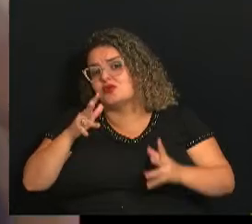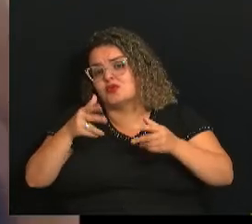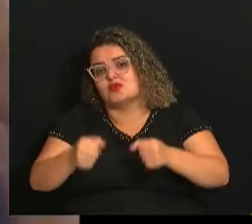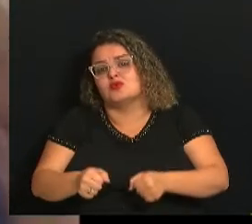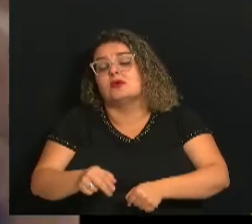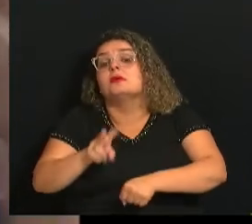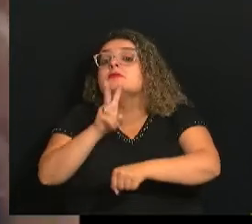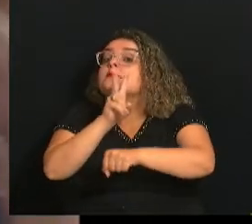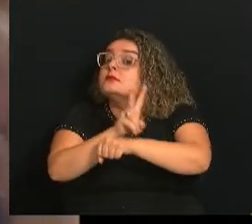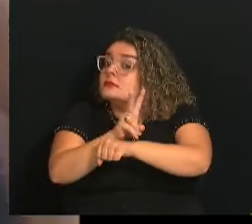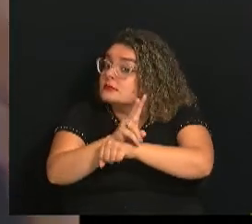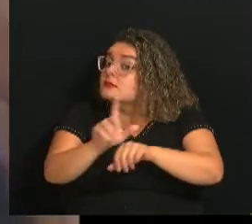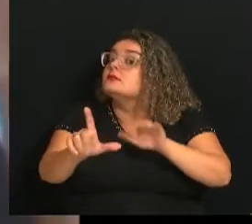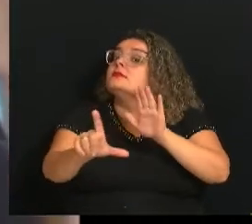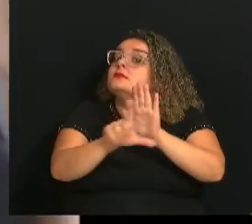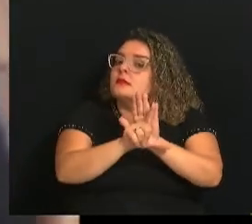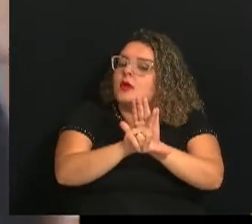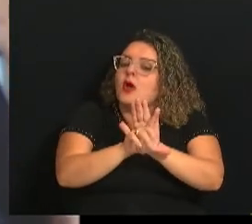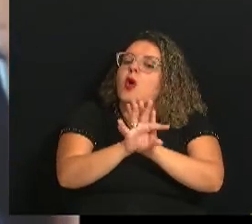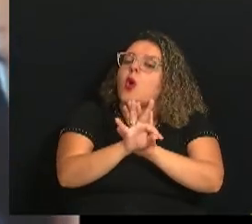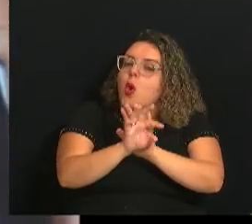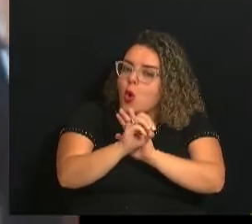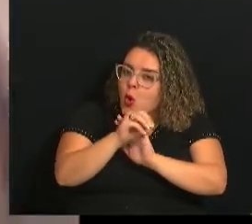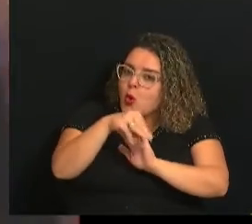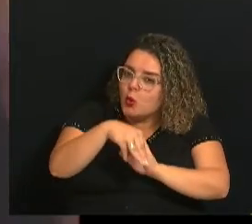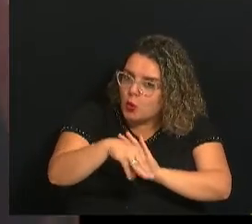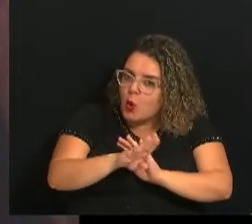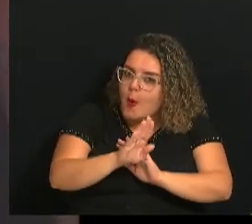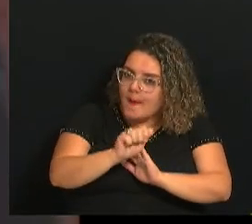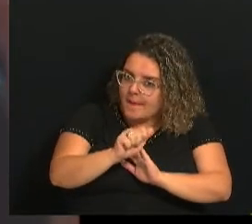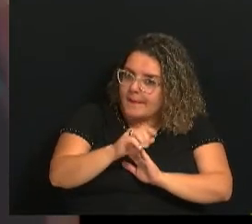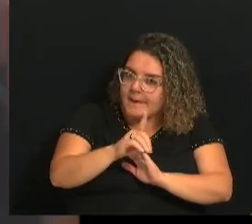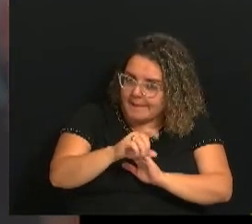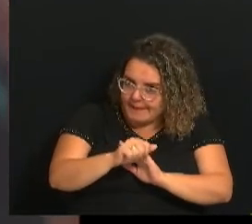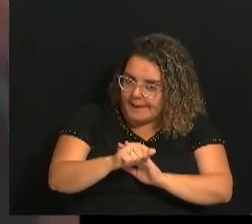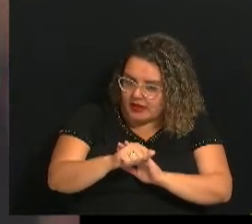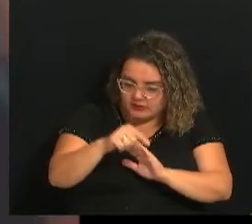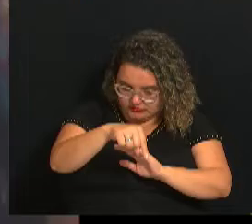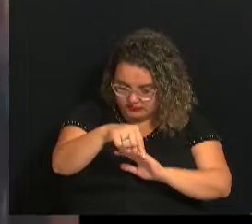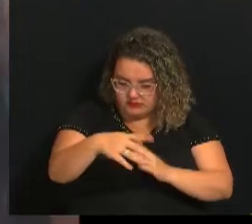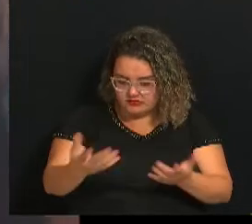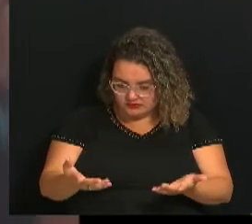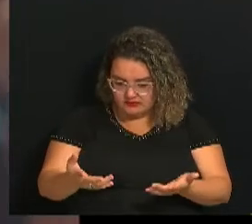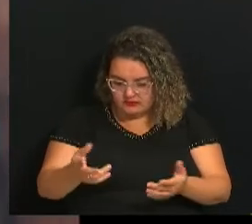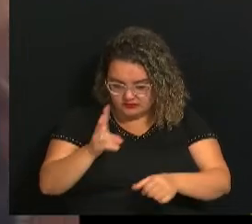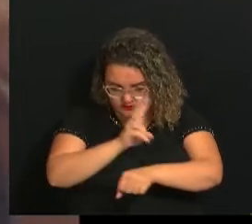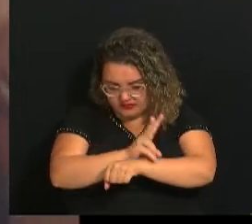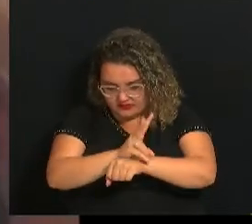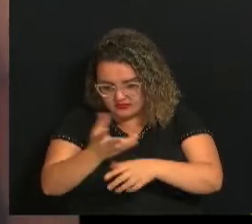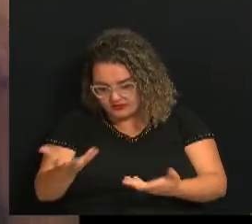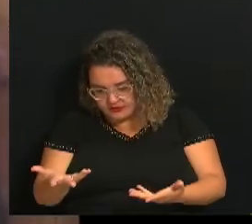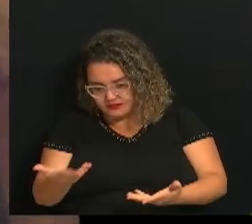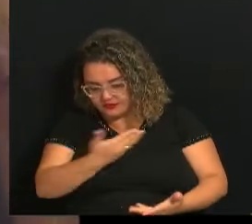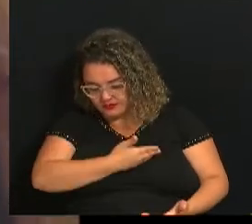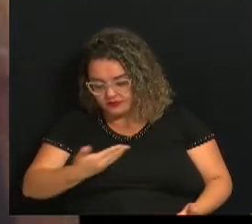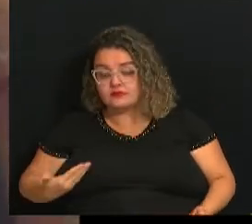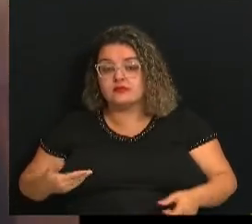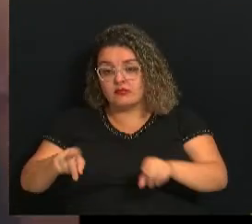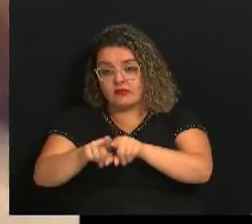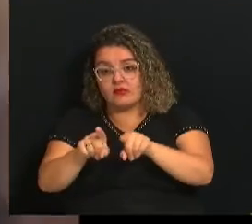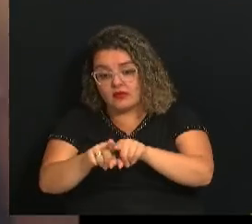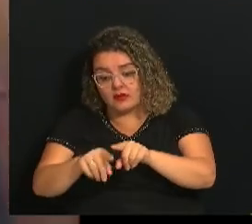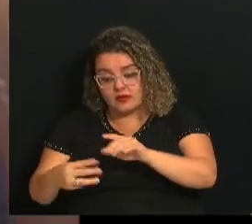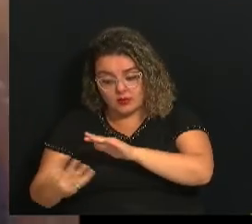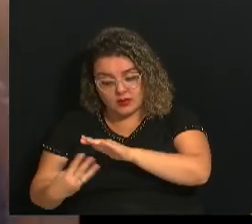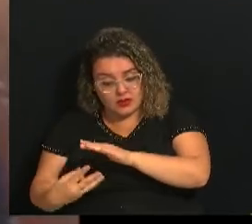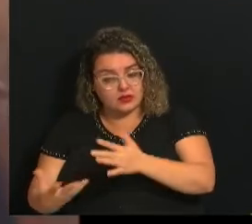lei, tombado, e que é preservado tanto pelo poder público como pela iniciativa privada.